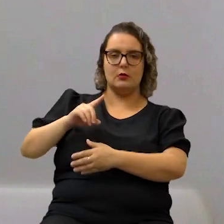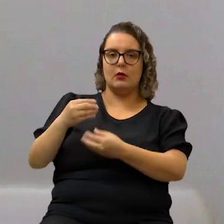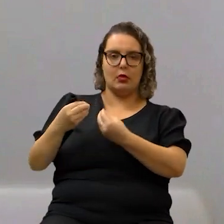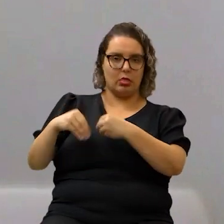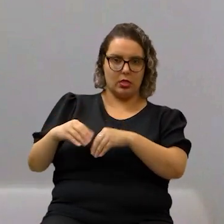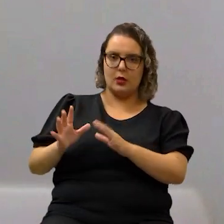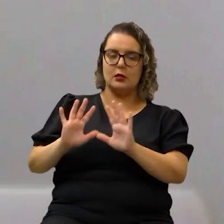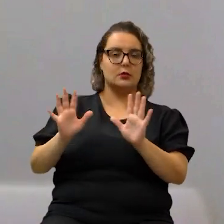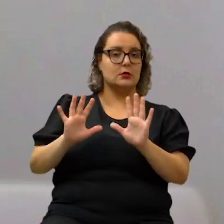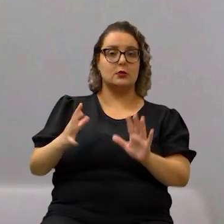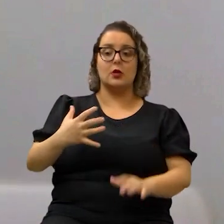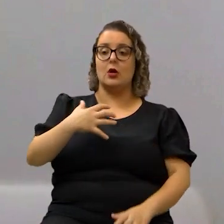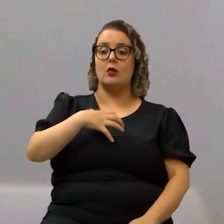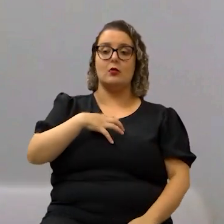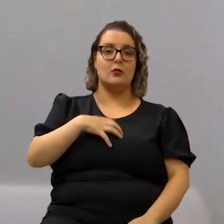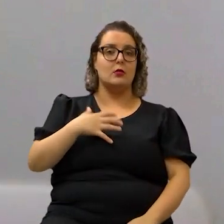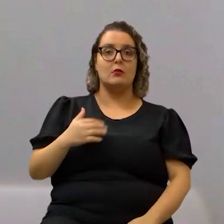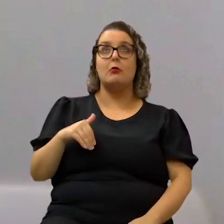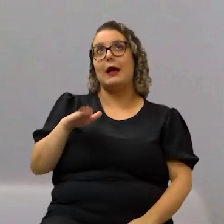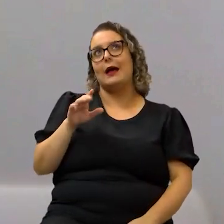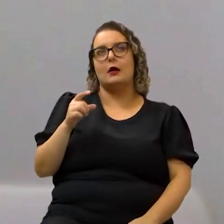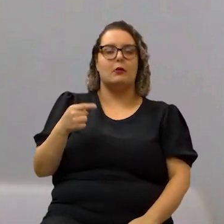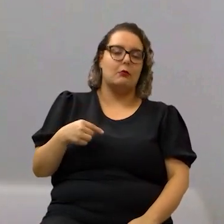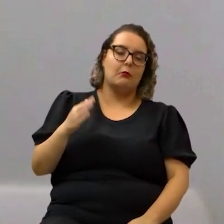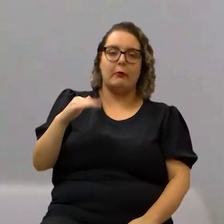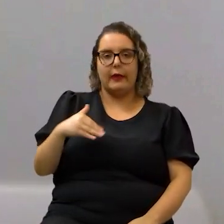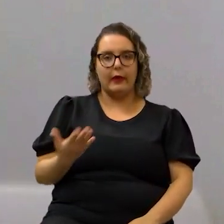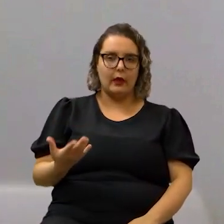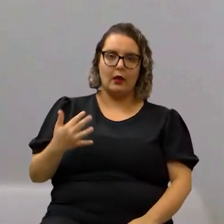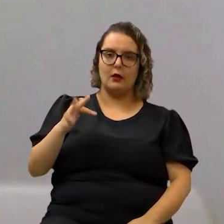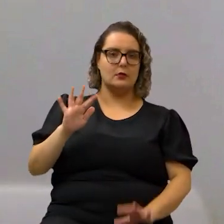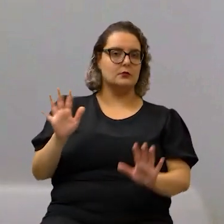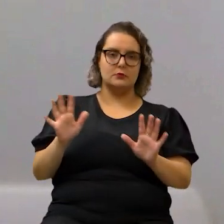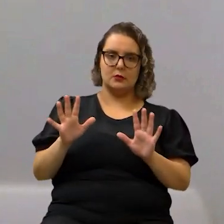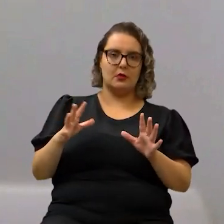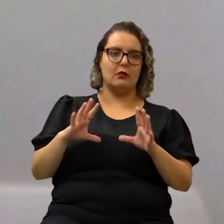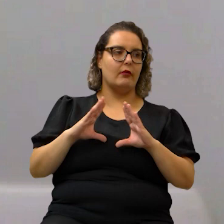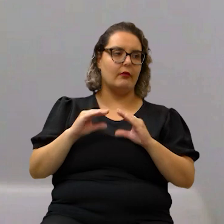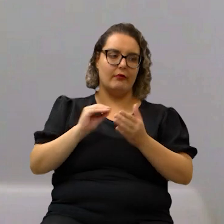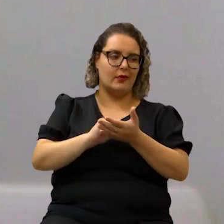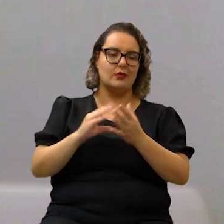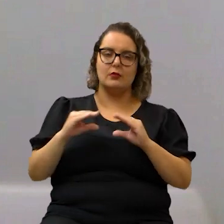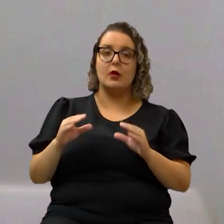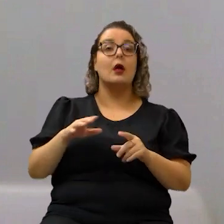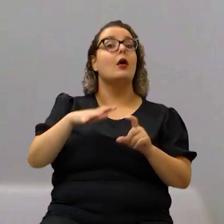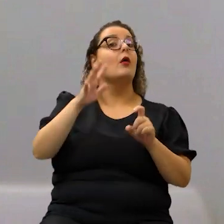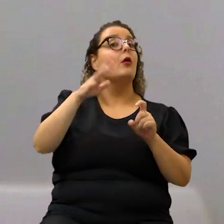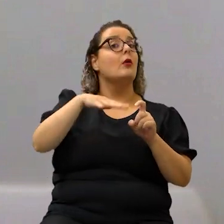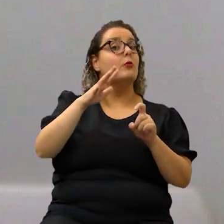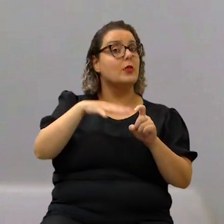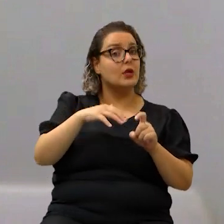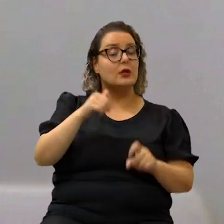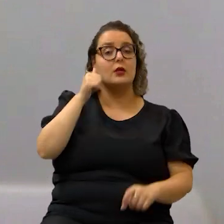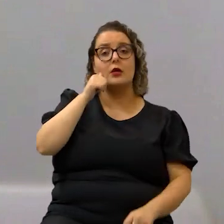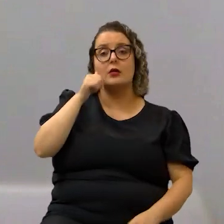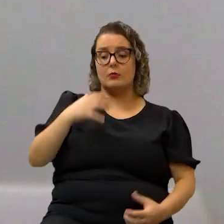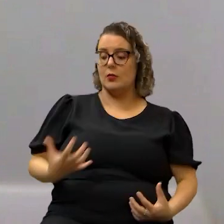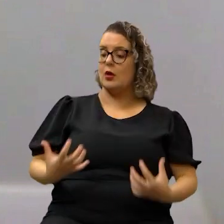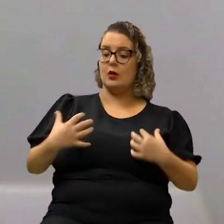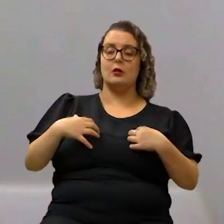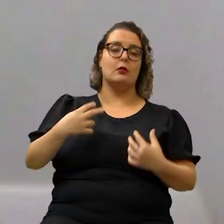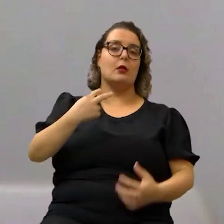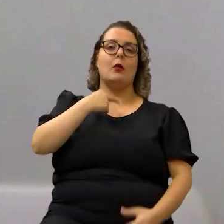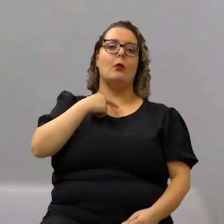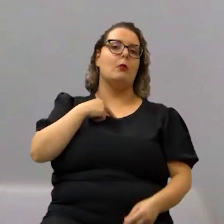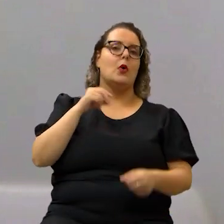prótese, essa mulher não vai sentir mais ou menos dor ou desconforto para fazer o exame. Então, é um mito que as mulheres que têm silicone não